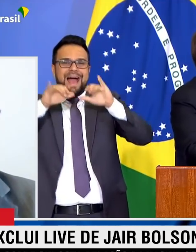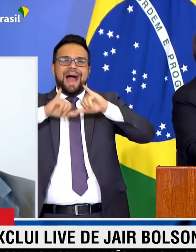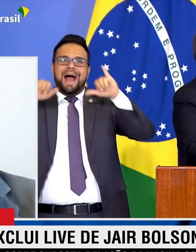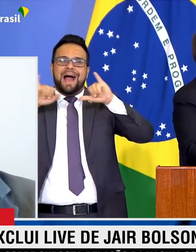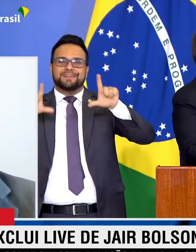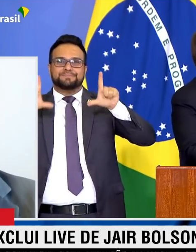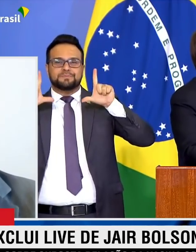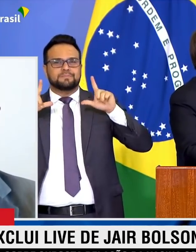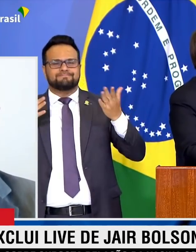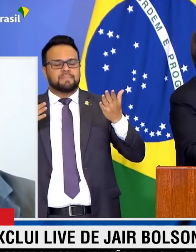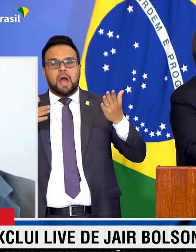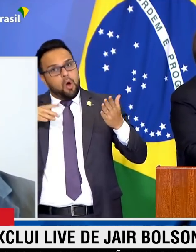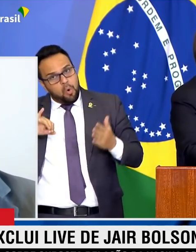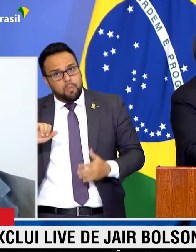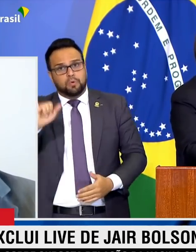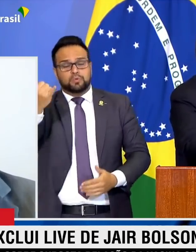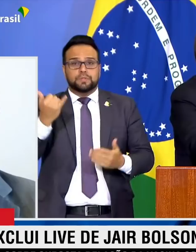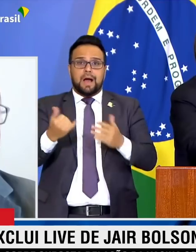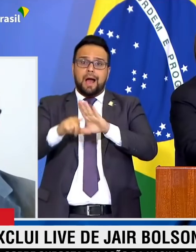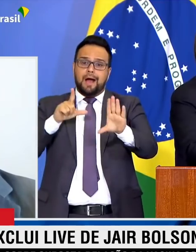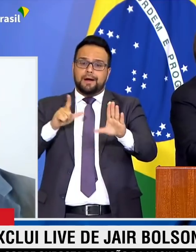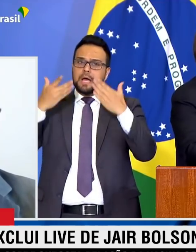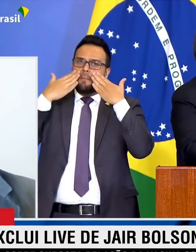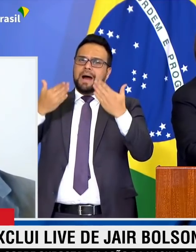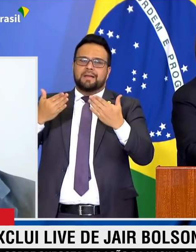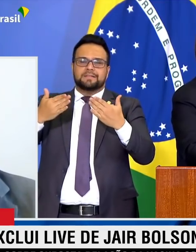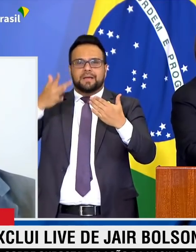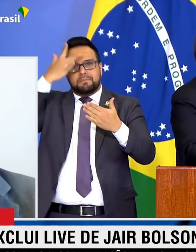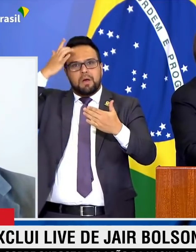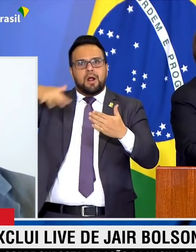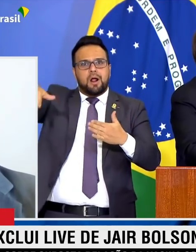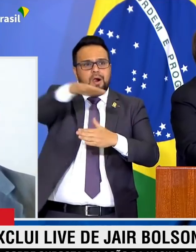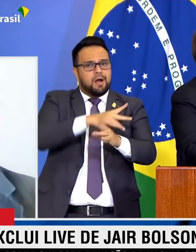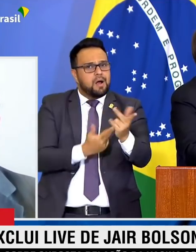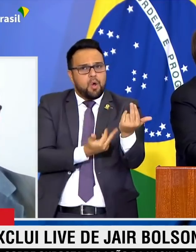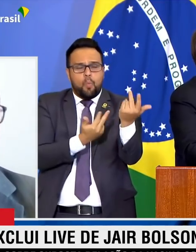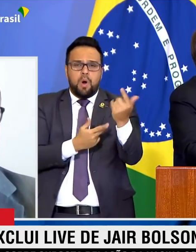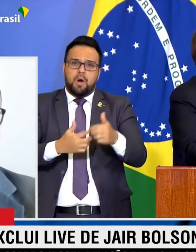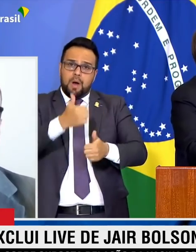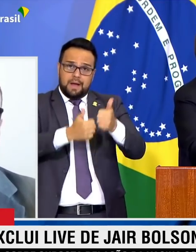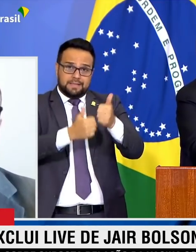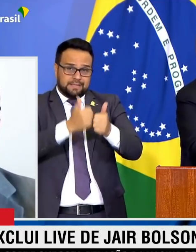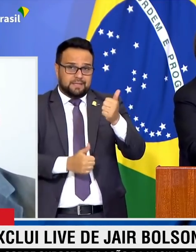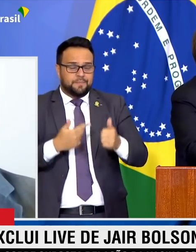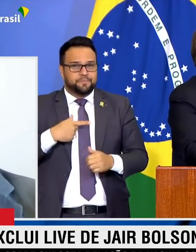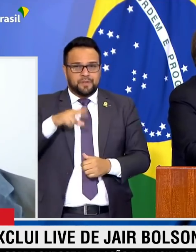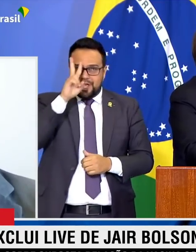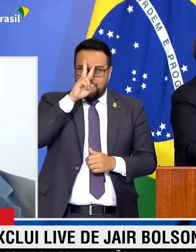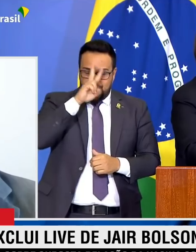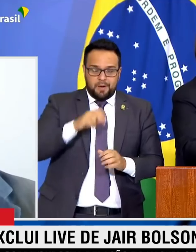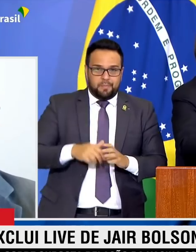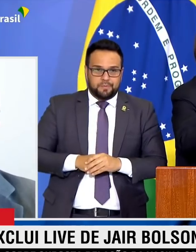da Aids mas não é a vacina cause AIDS eu não consigo entender a e eu